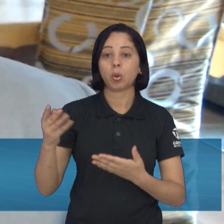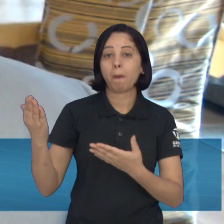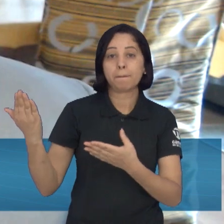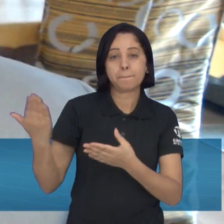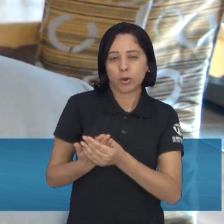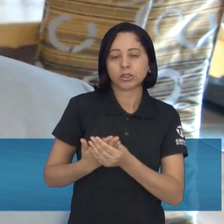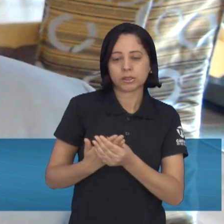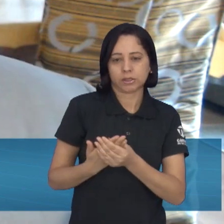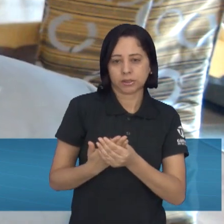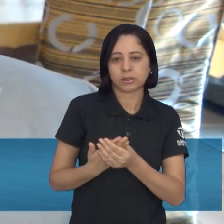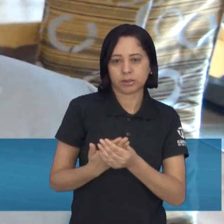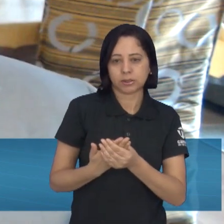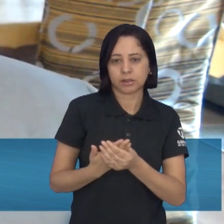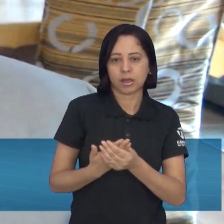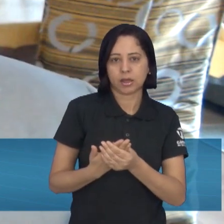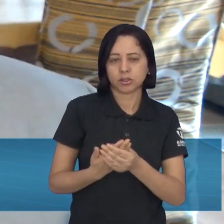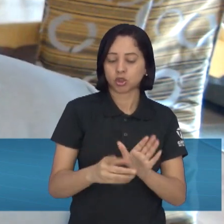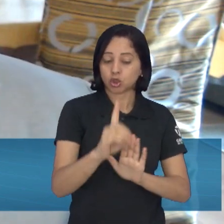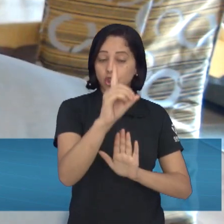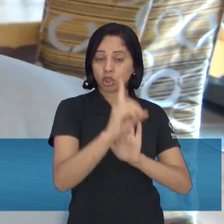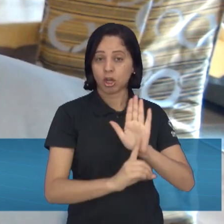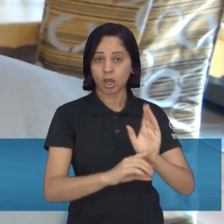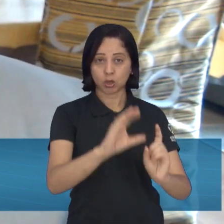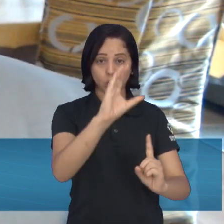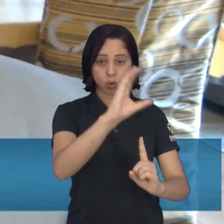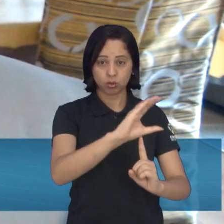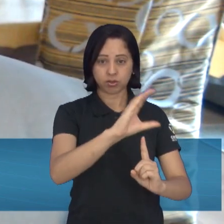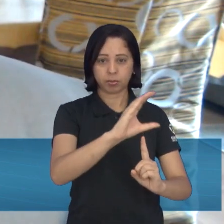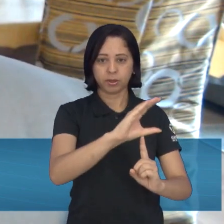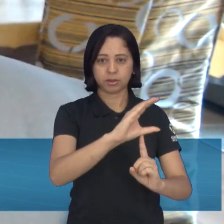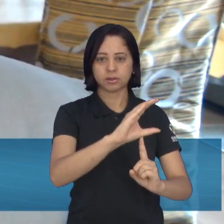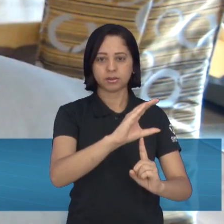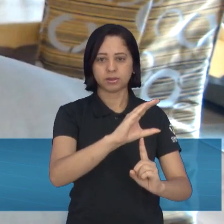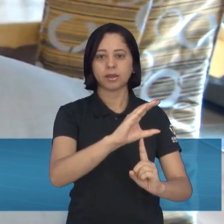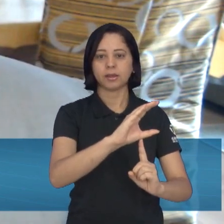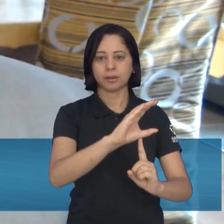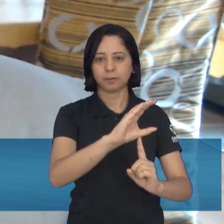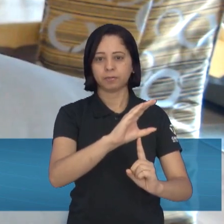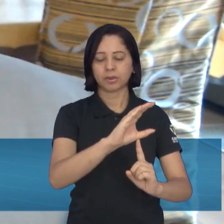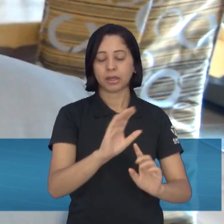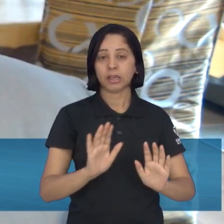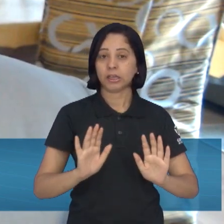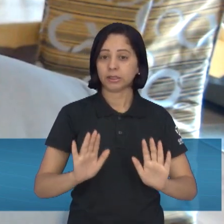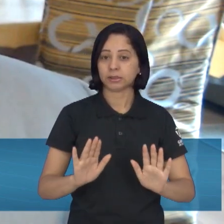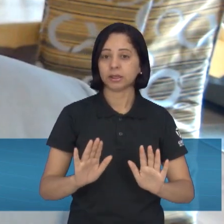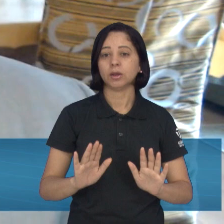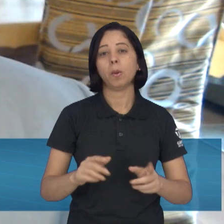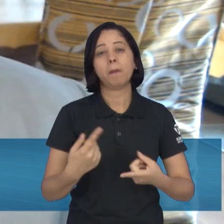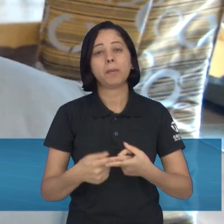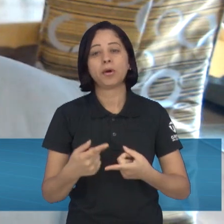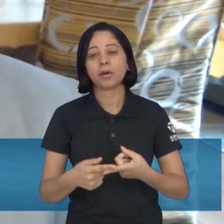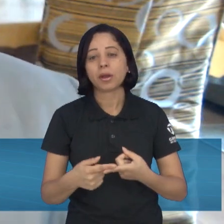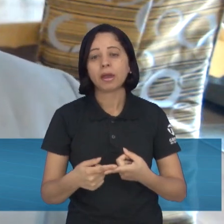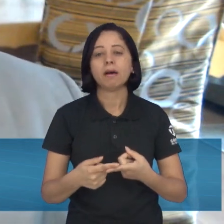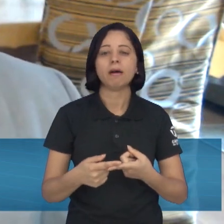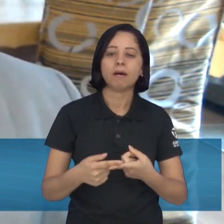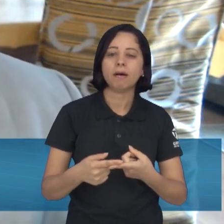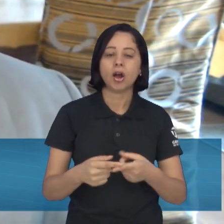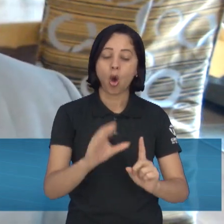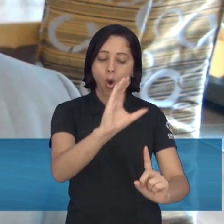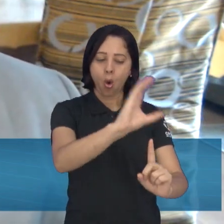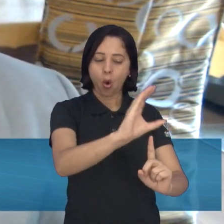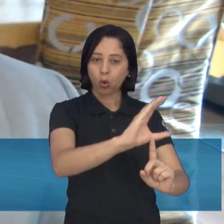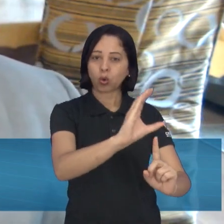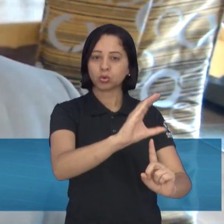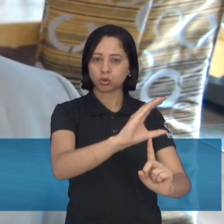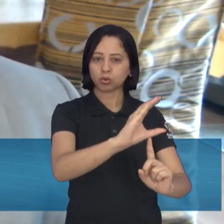através do direito do consumidor, ocorre a inversão do ônus da prova, justamente porque, como um consumidor,